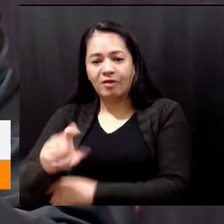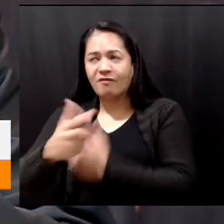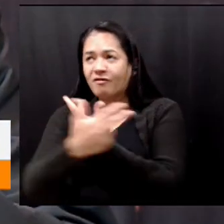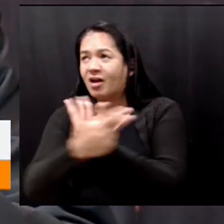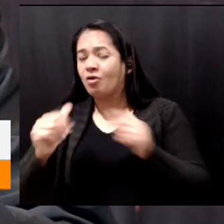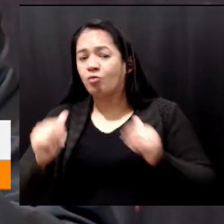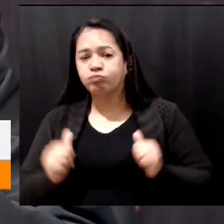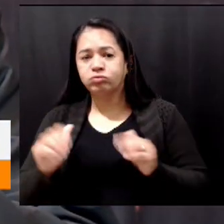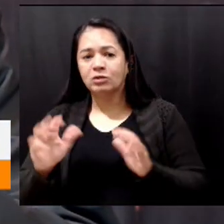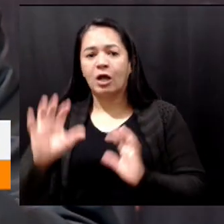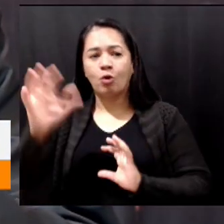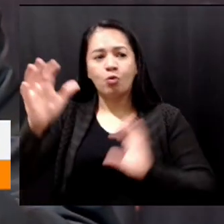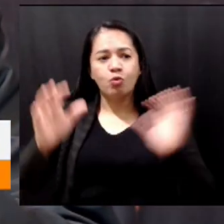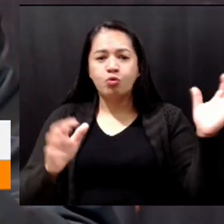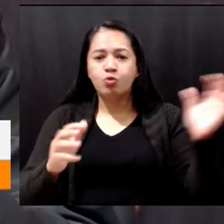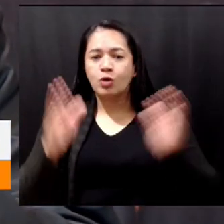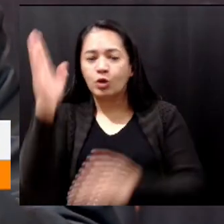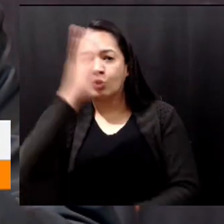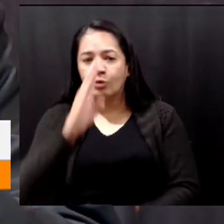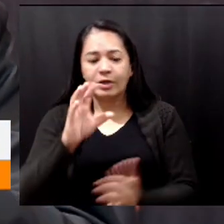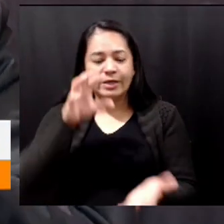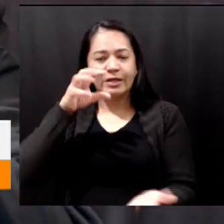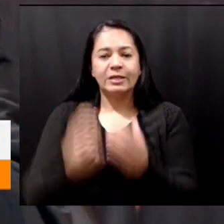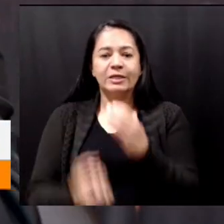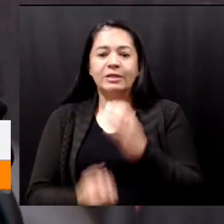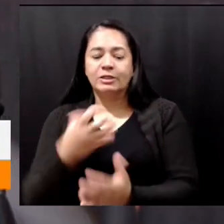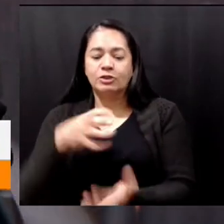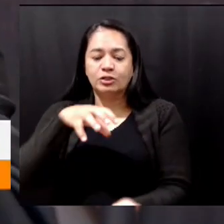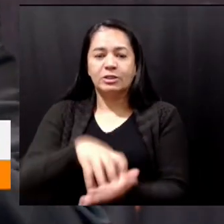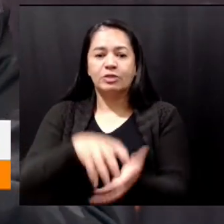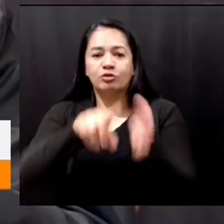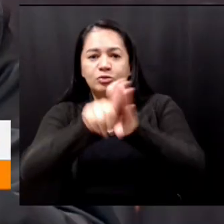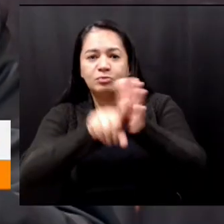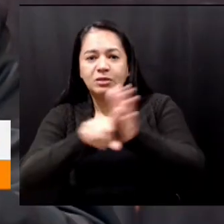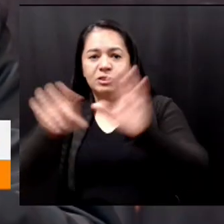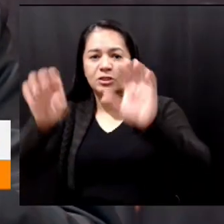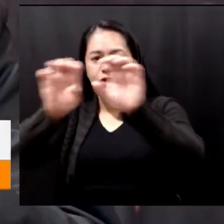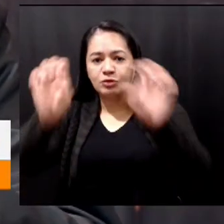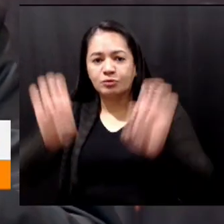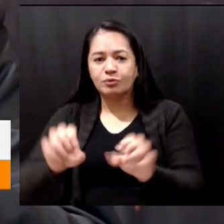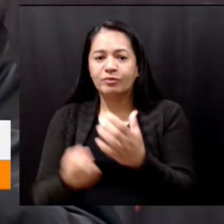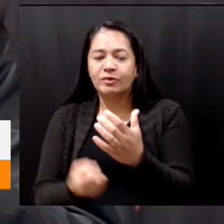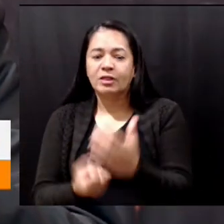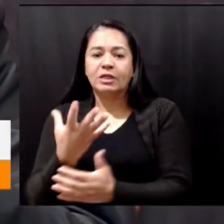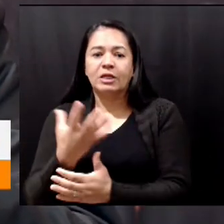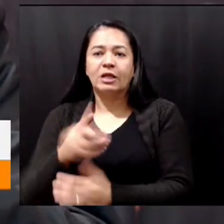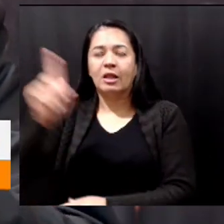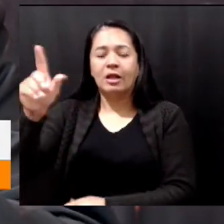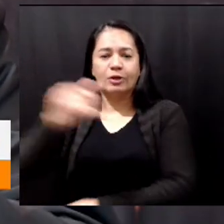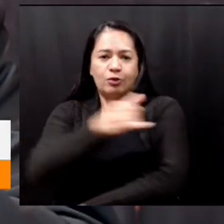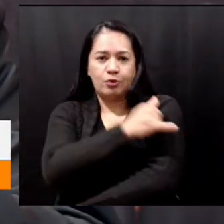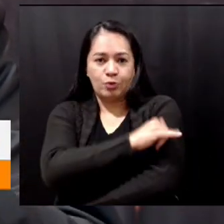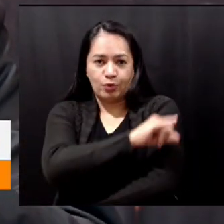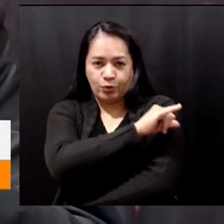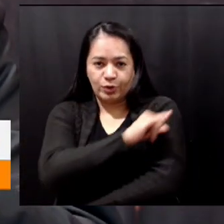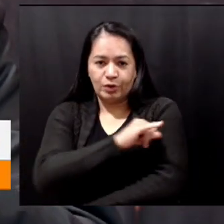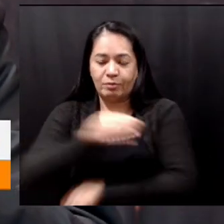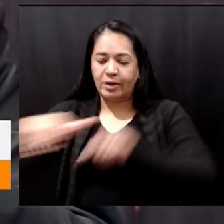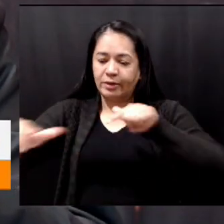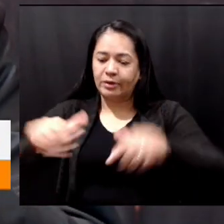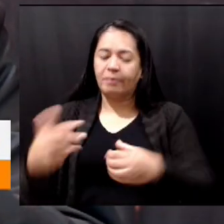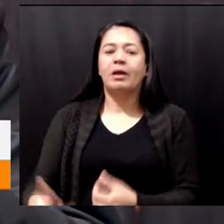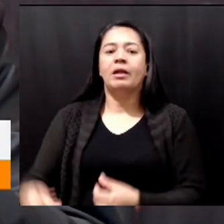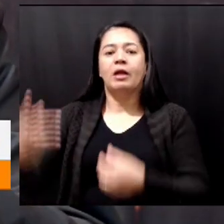centros de pesquisas na área de infraestrutura. Criaram o CEMPES lá no Rio, para trabalhar com petróleo, criaram o CEPEL lá no Rio,